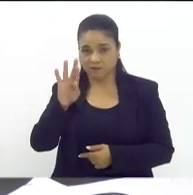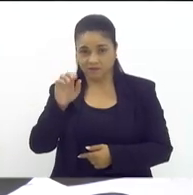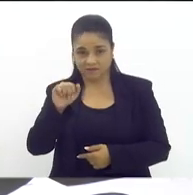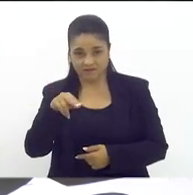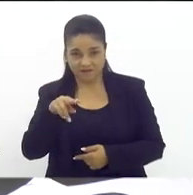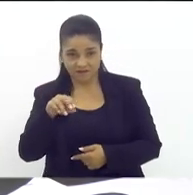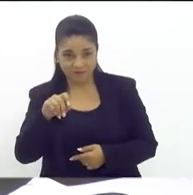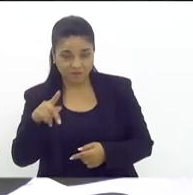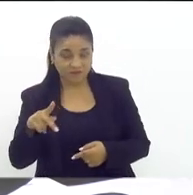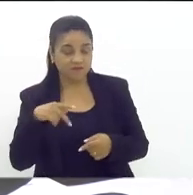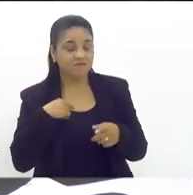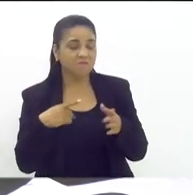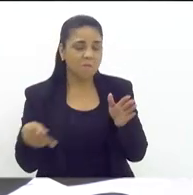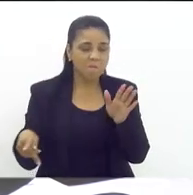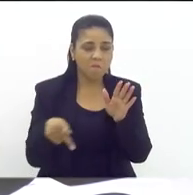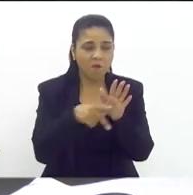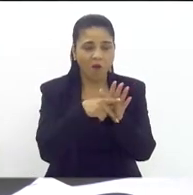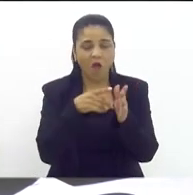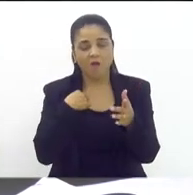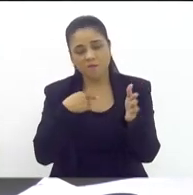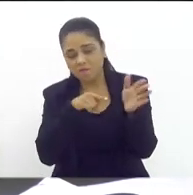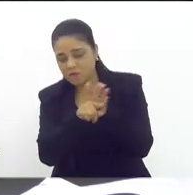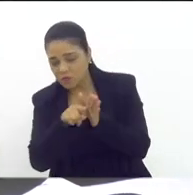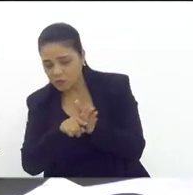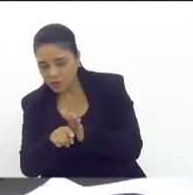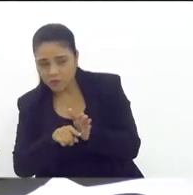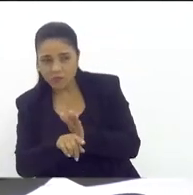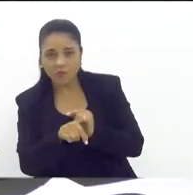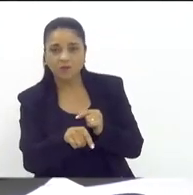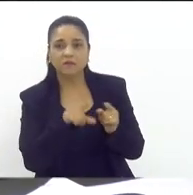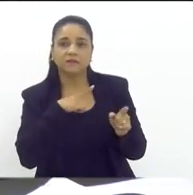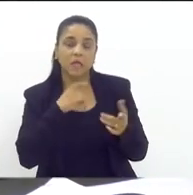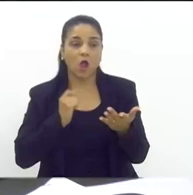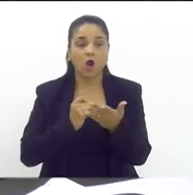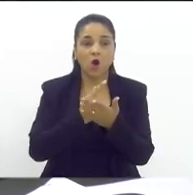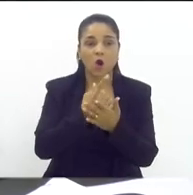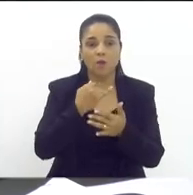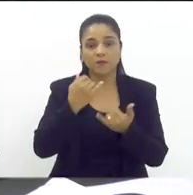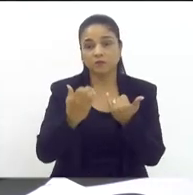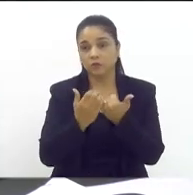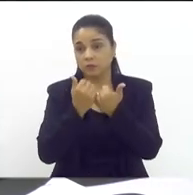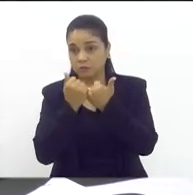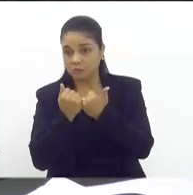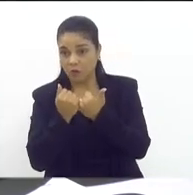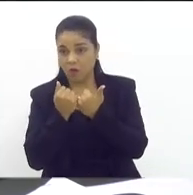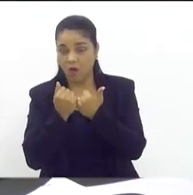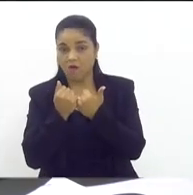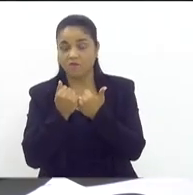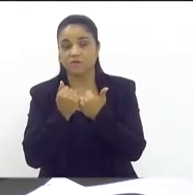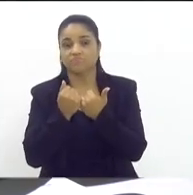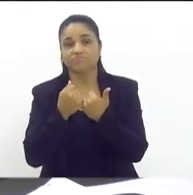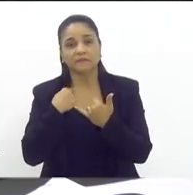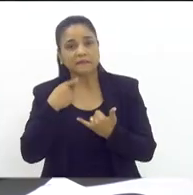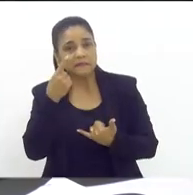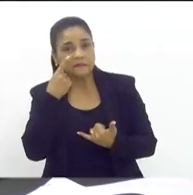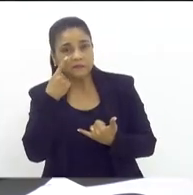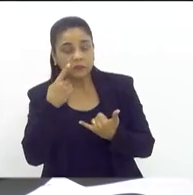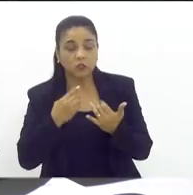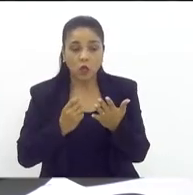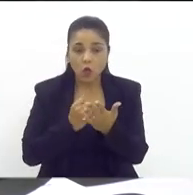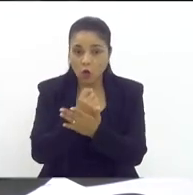muitas questões relacionadas aqui a própria gestão como por exemplo a compra de um imóvel agência está em via de comprar um imóvel Presidente É verdade